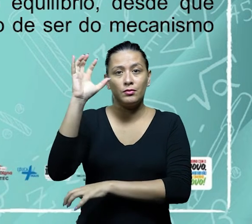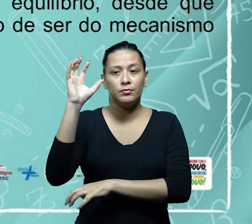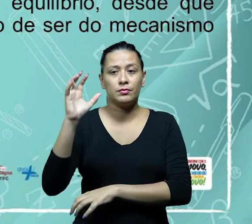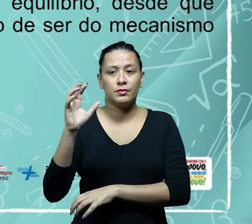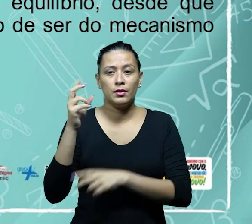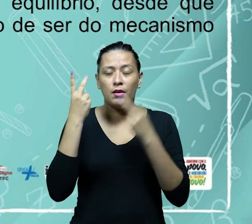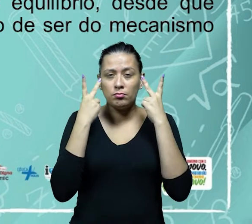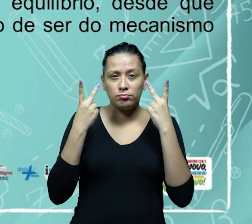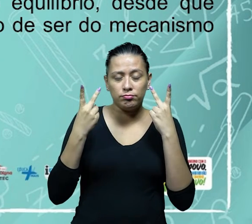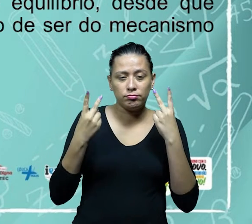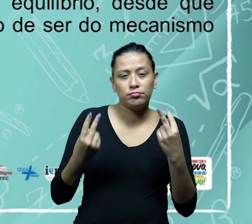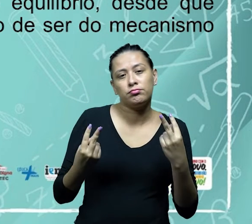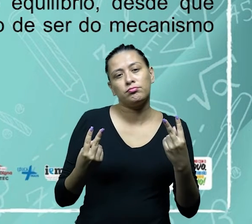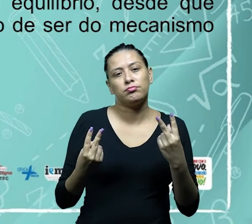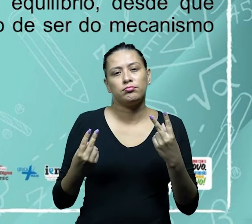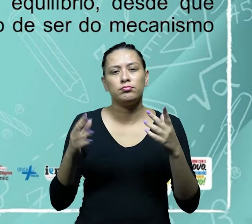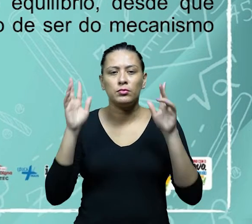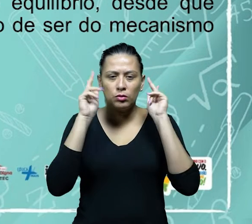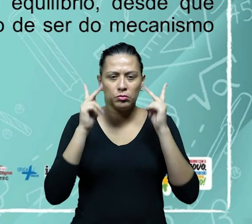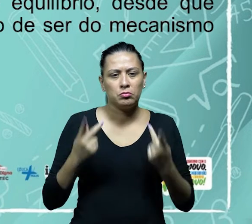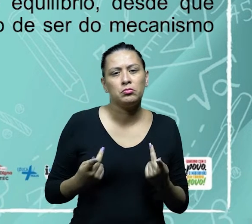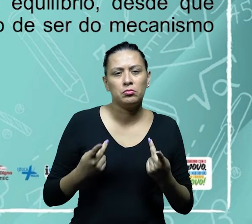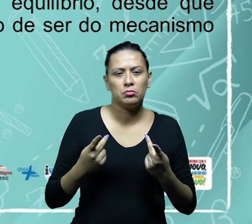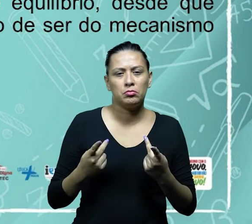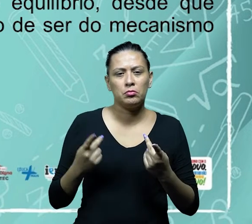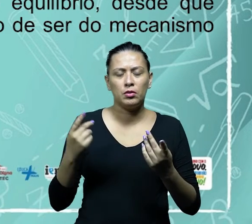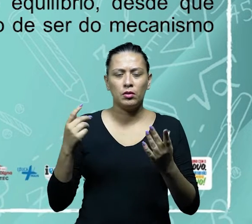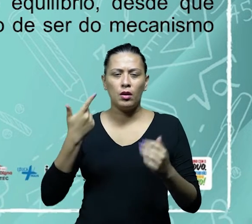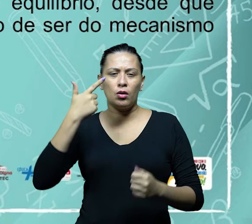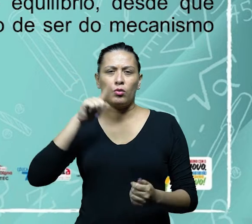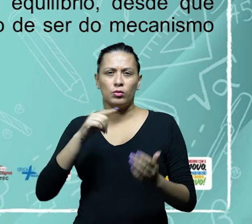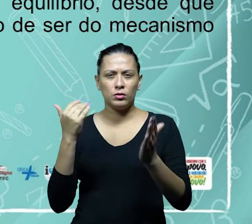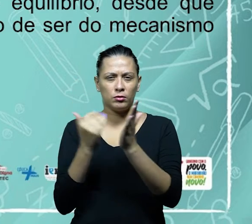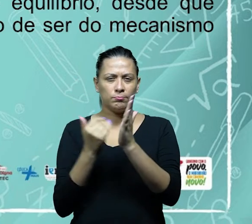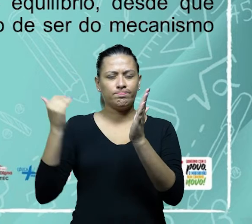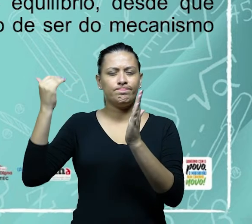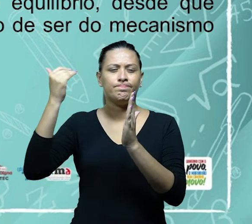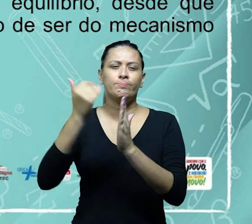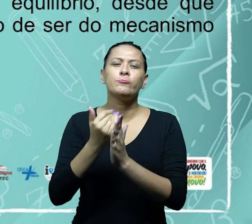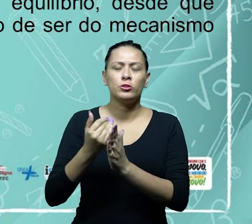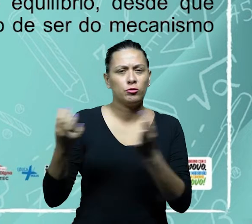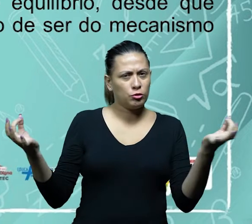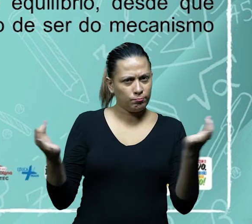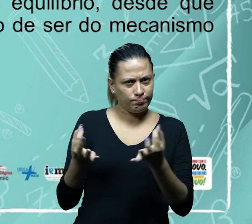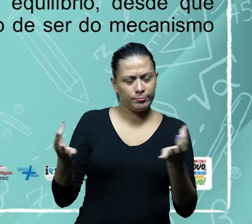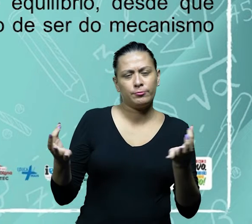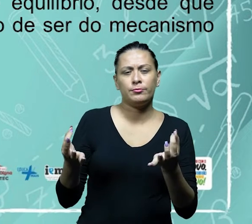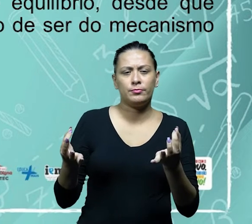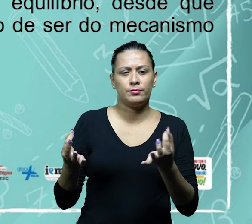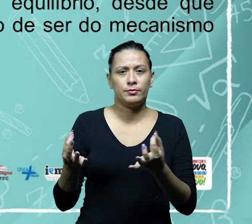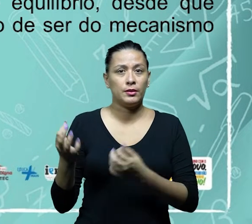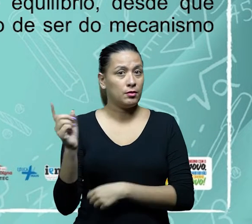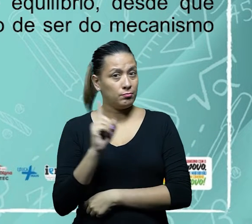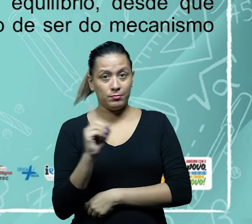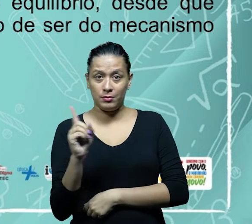Humana atingisse o nível de perfeição é óbvio que não né a resposta não é imposta aqui é negativa